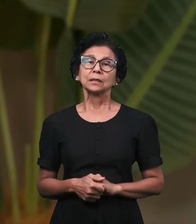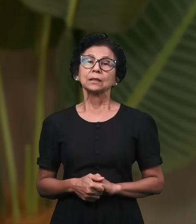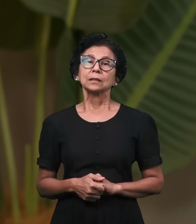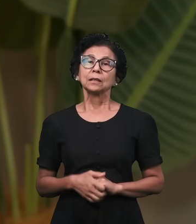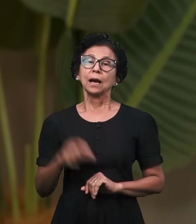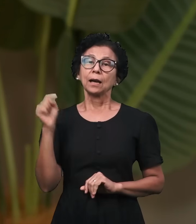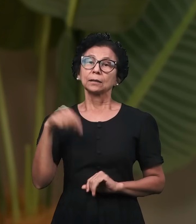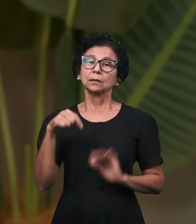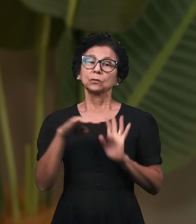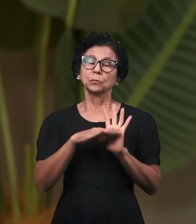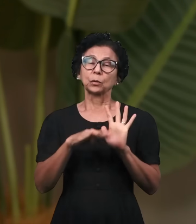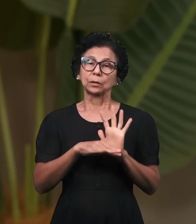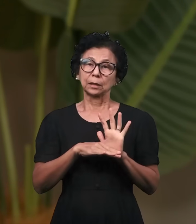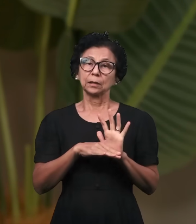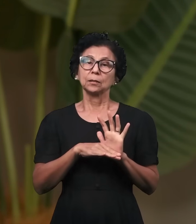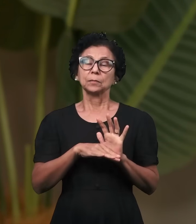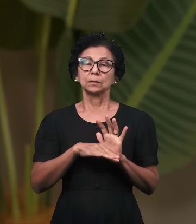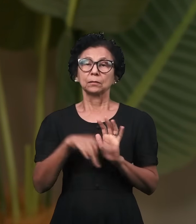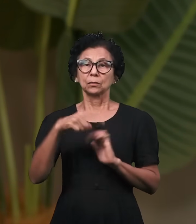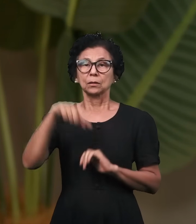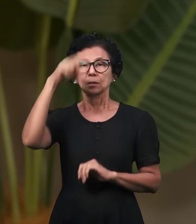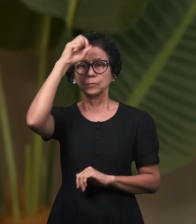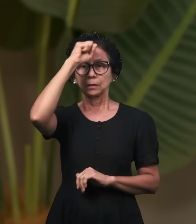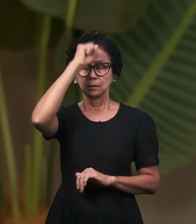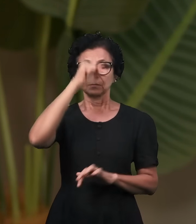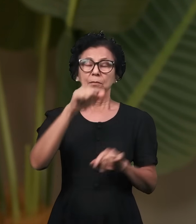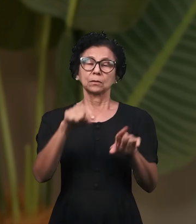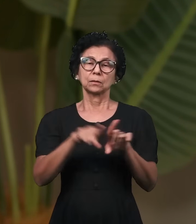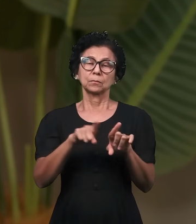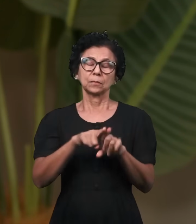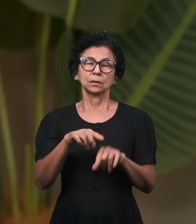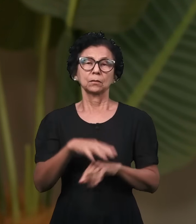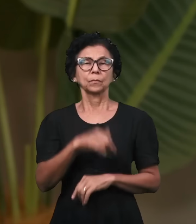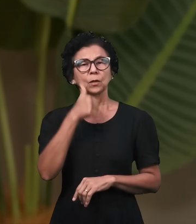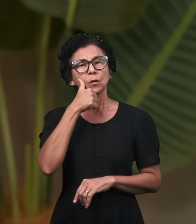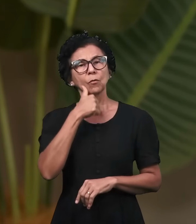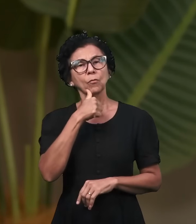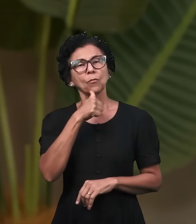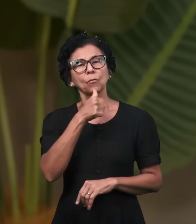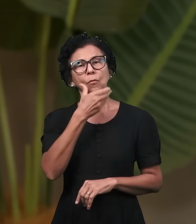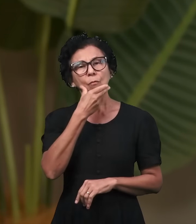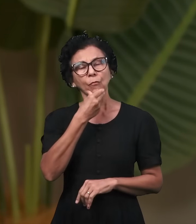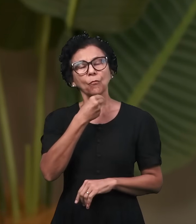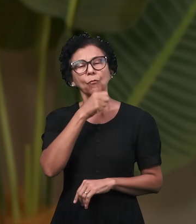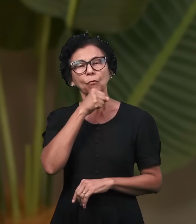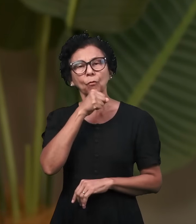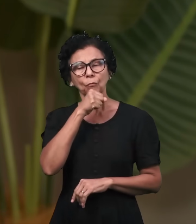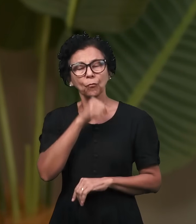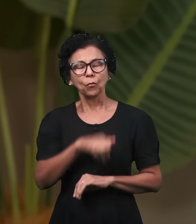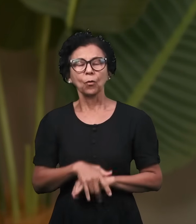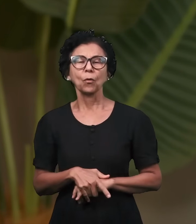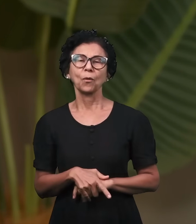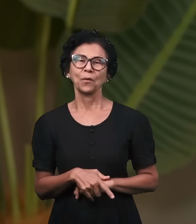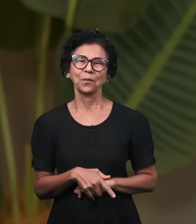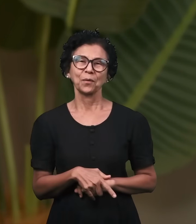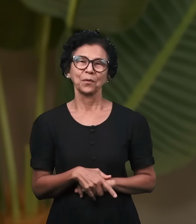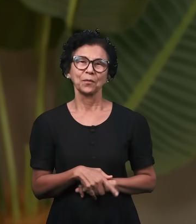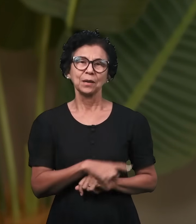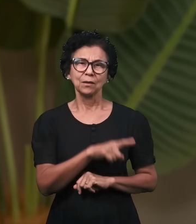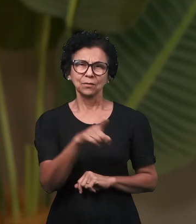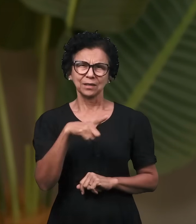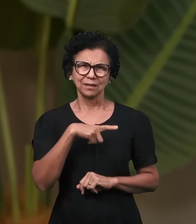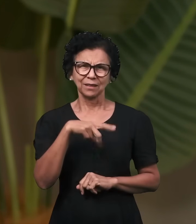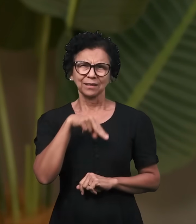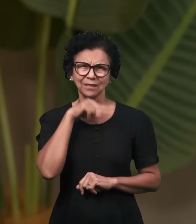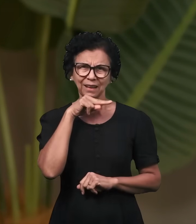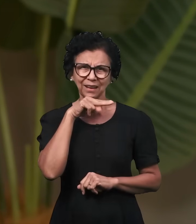os avós, os pais, nossos filhos, quem já é avô e tem netos e transmite essa herança,